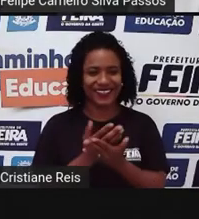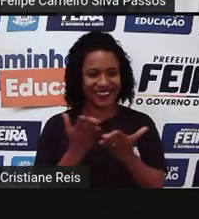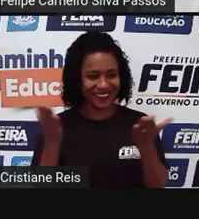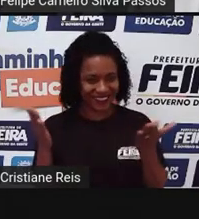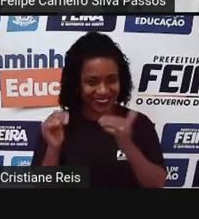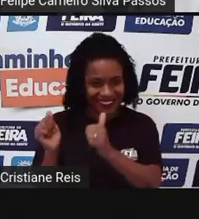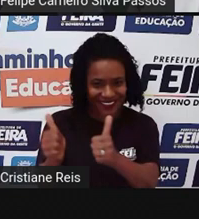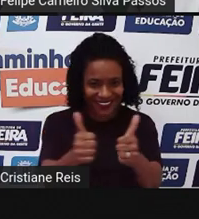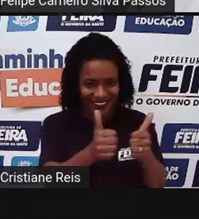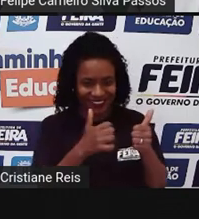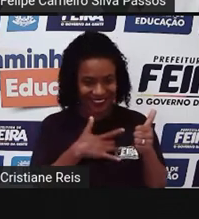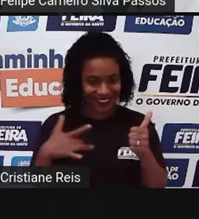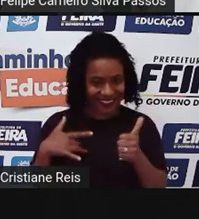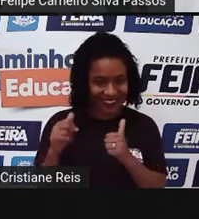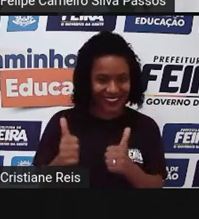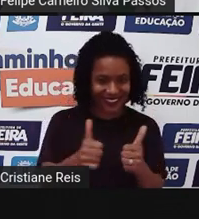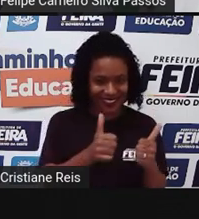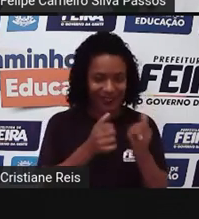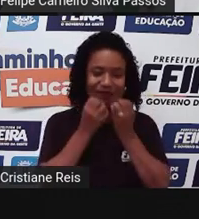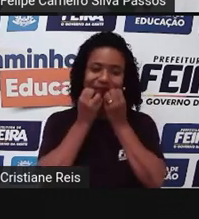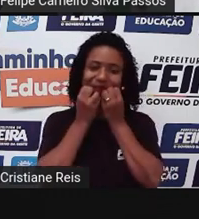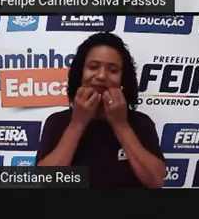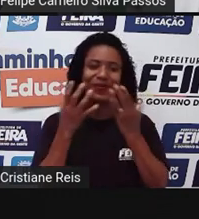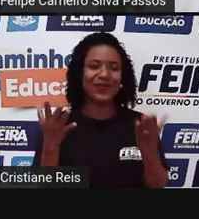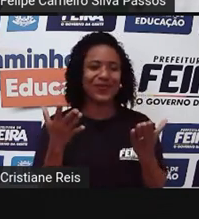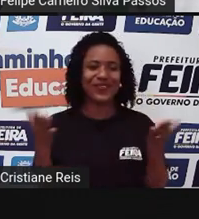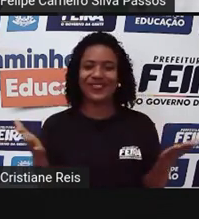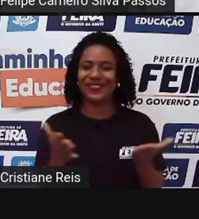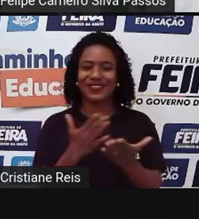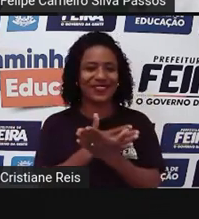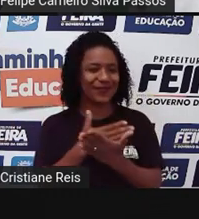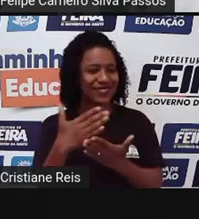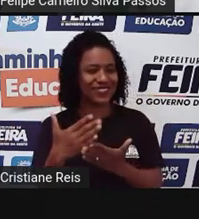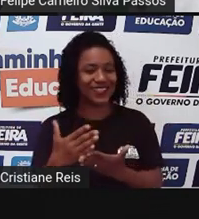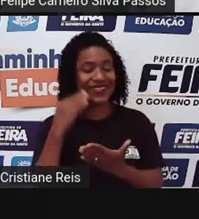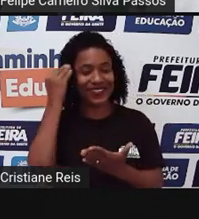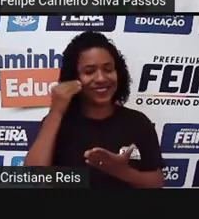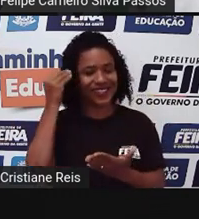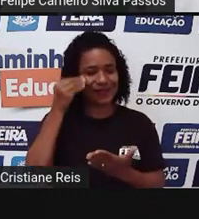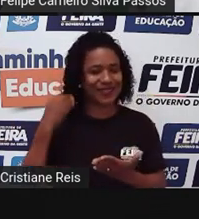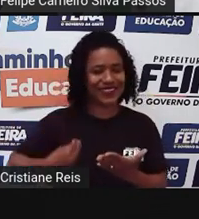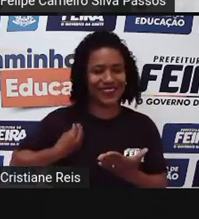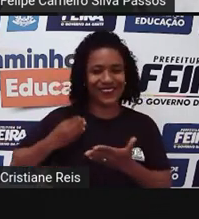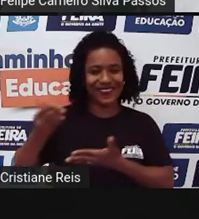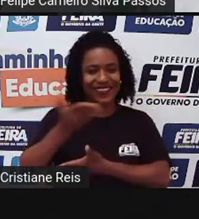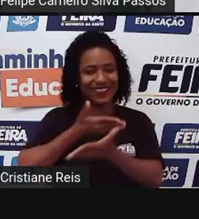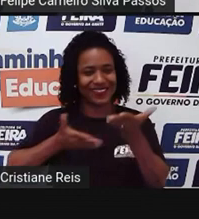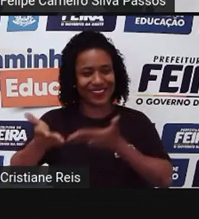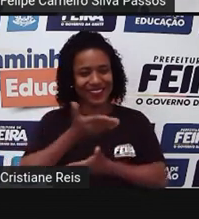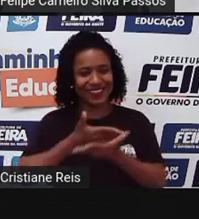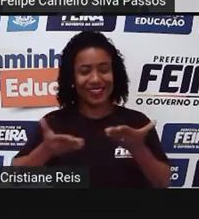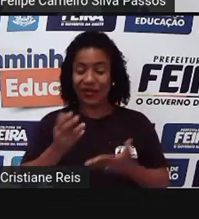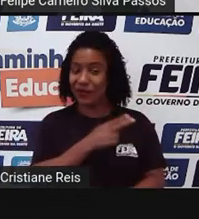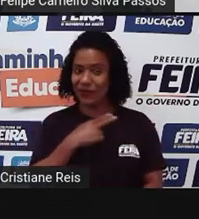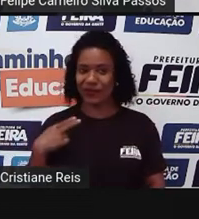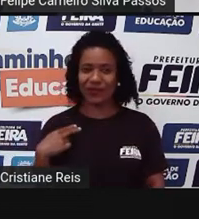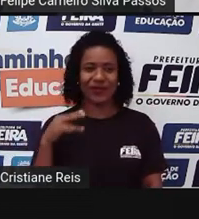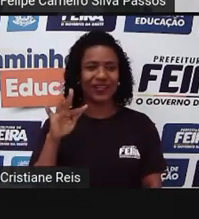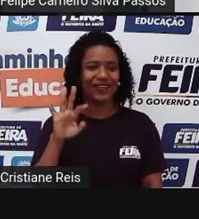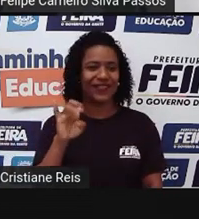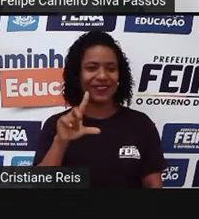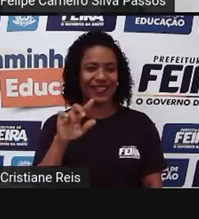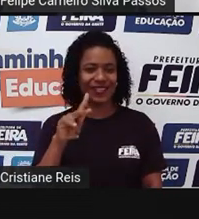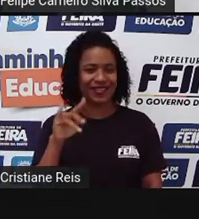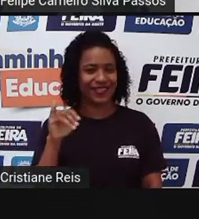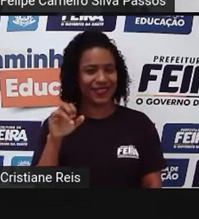E aí, galera, tudo bem com vocês? Estamos começando aqui mais um momento Saberes e Viveres. Meu nome é Felipe Passos,